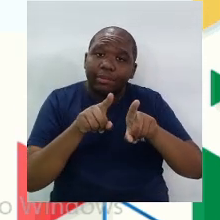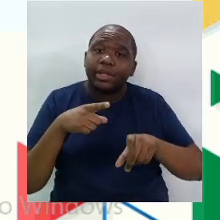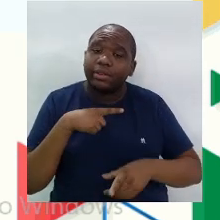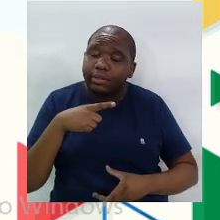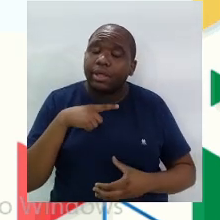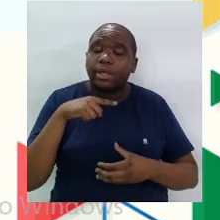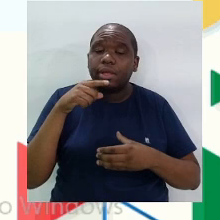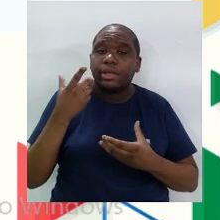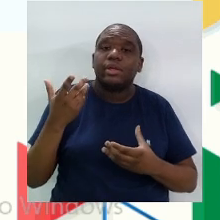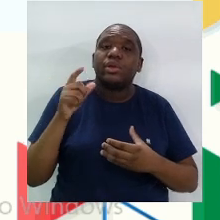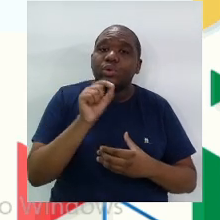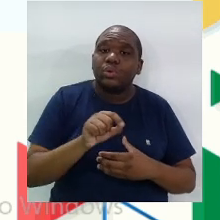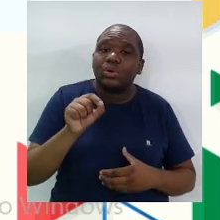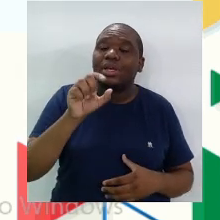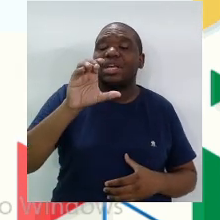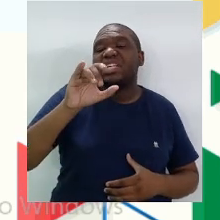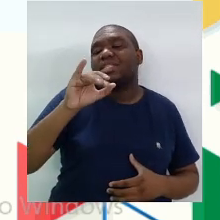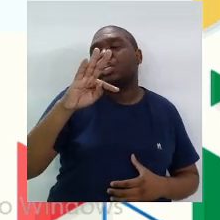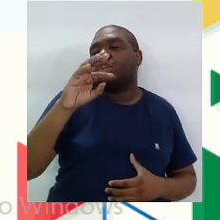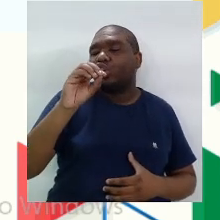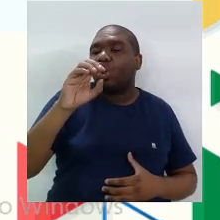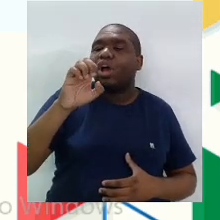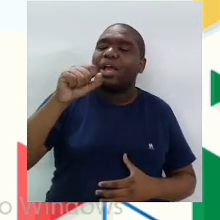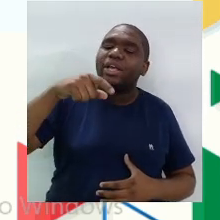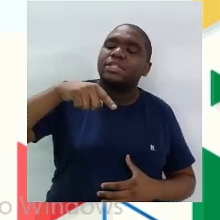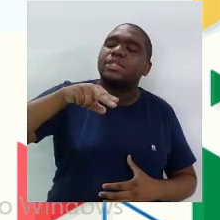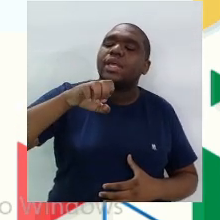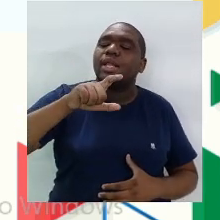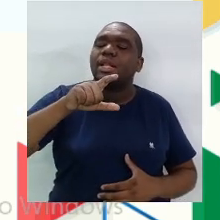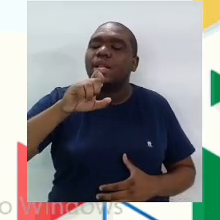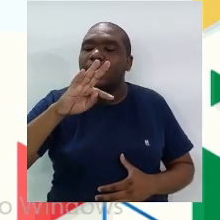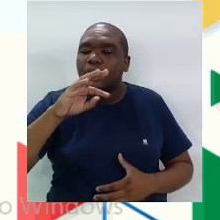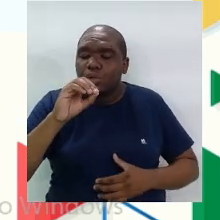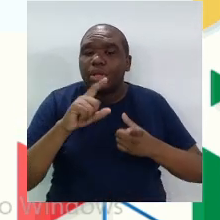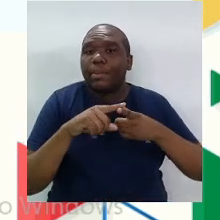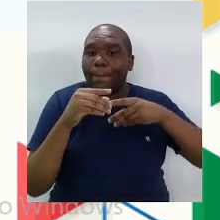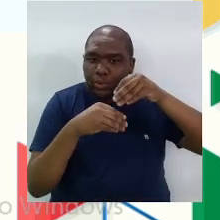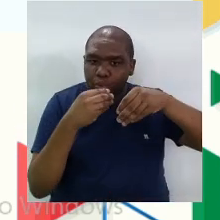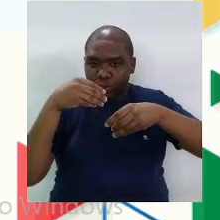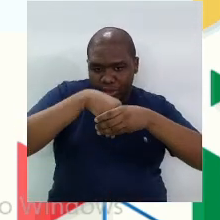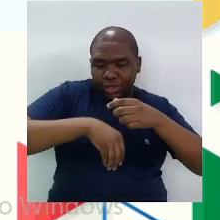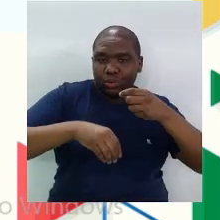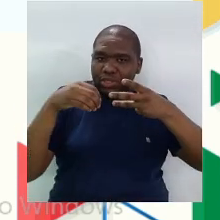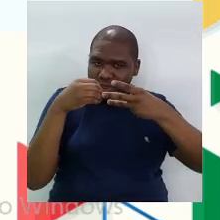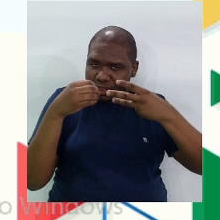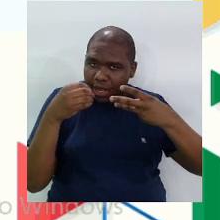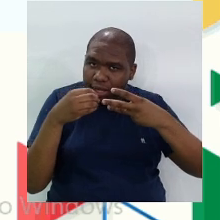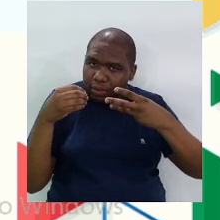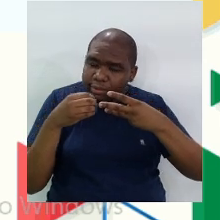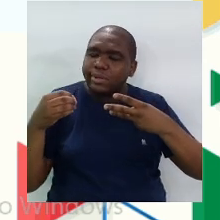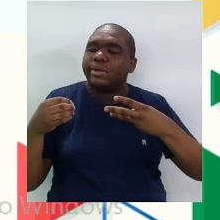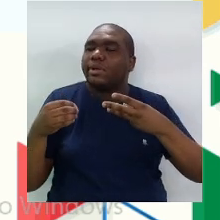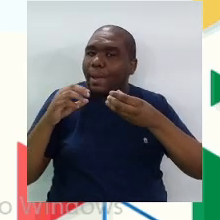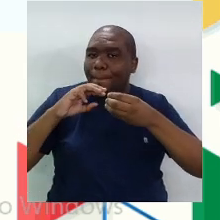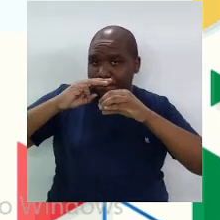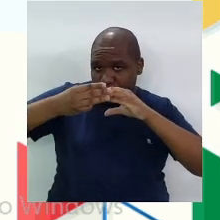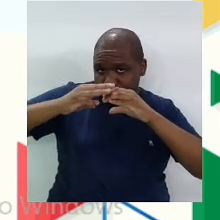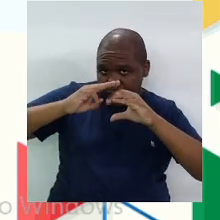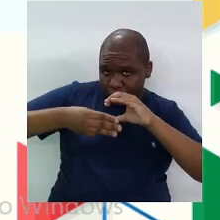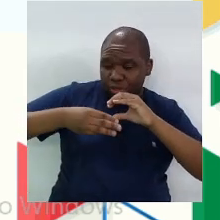presença de citoesqueletos, organelas celulares, membranosas e processos